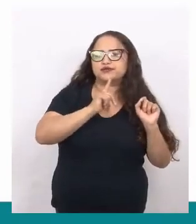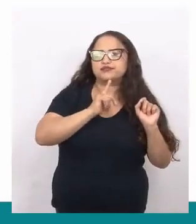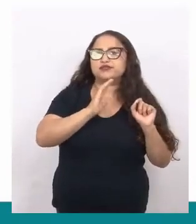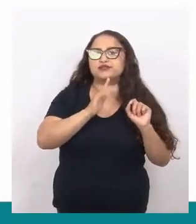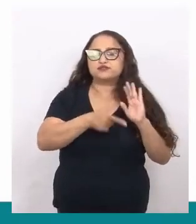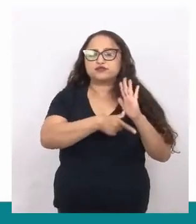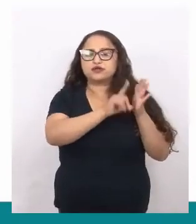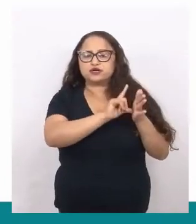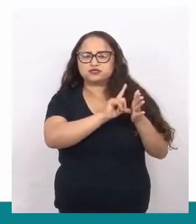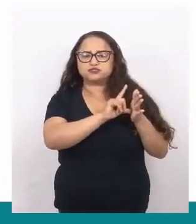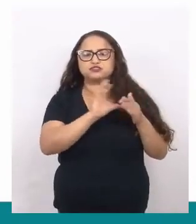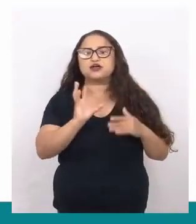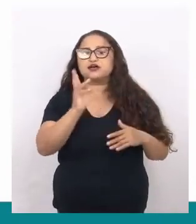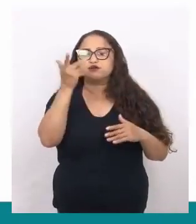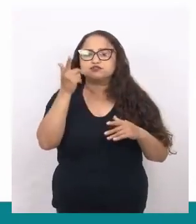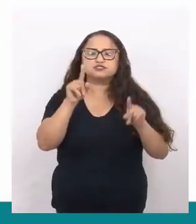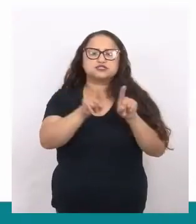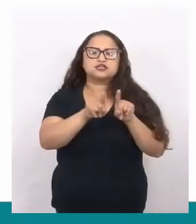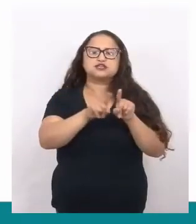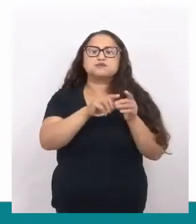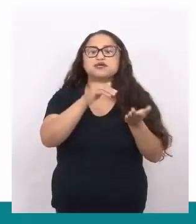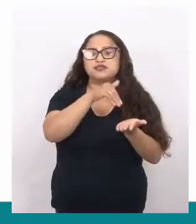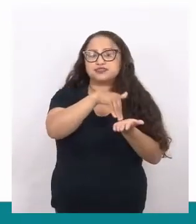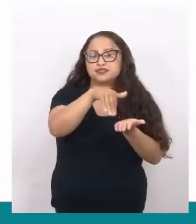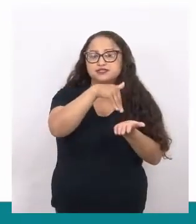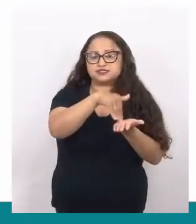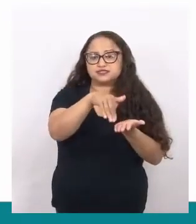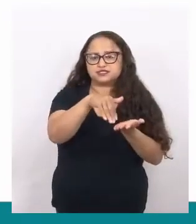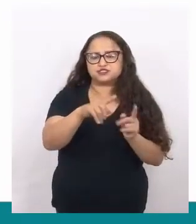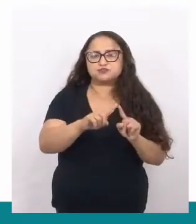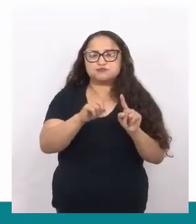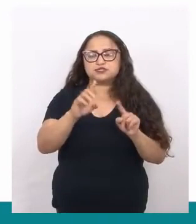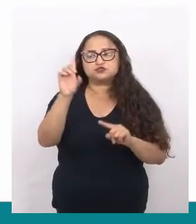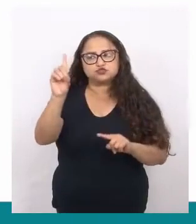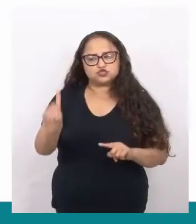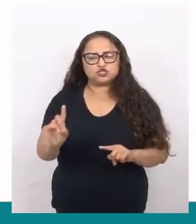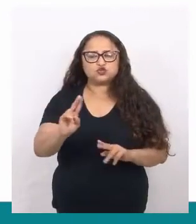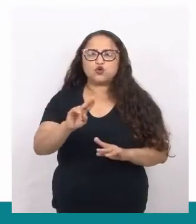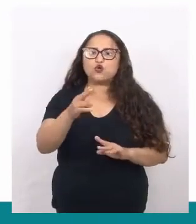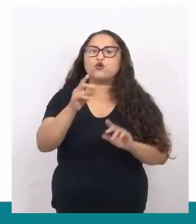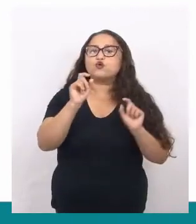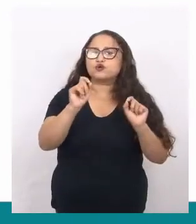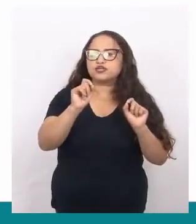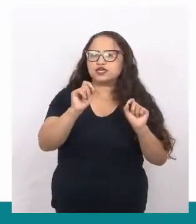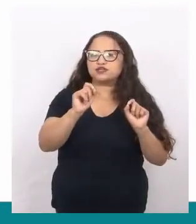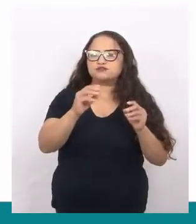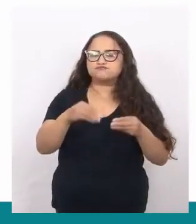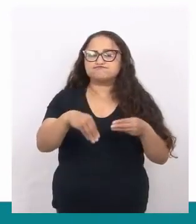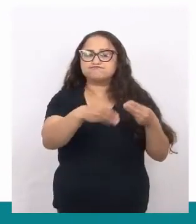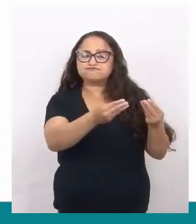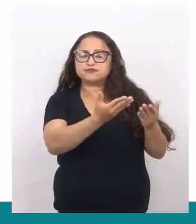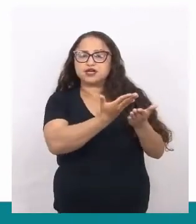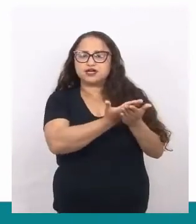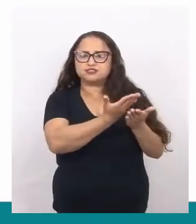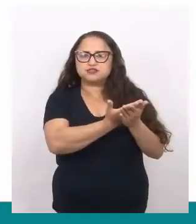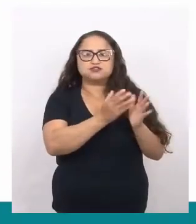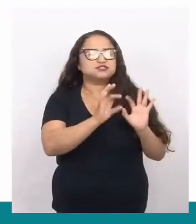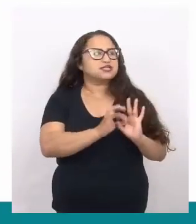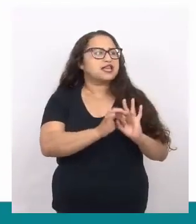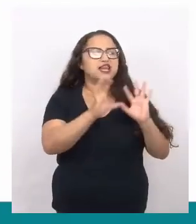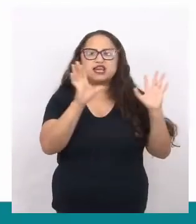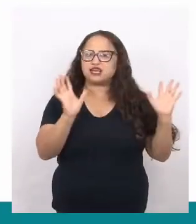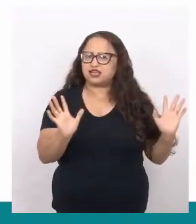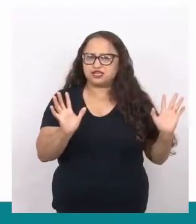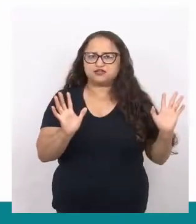Isso também acontecerá na sede, mas aí o diretor, ou enfim, a pessoa que está fazendo a atribuição, tem mais liberdade para